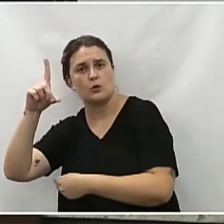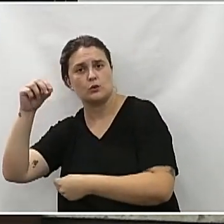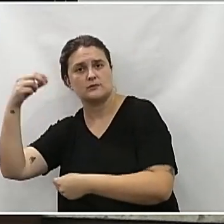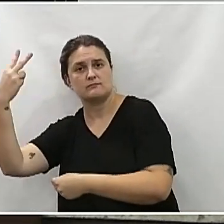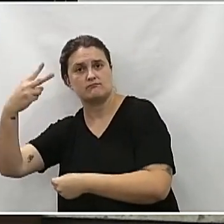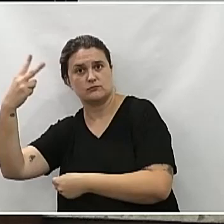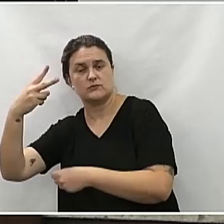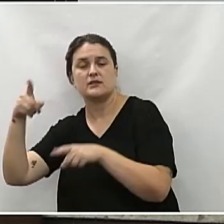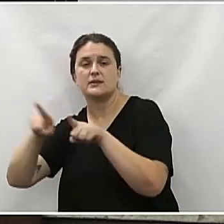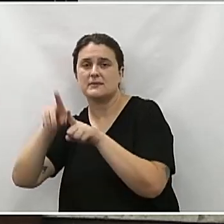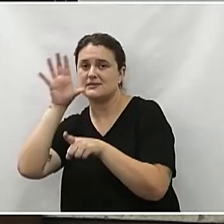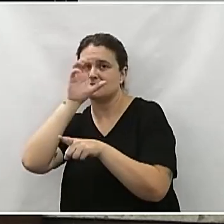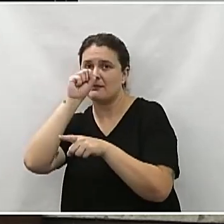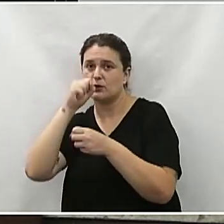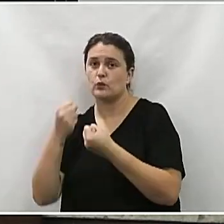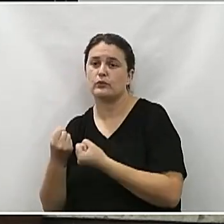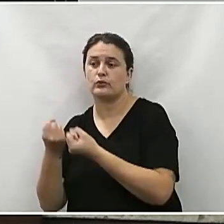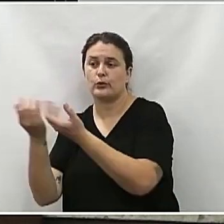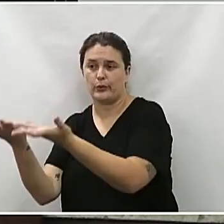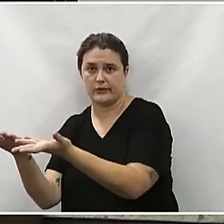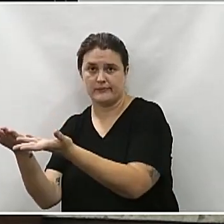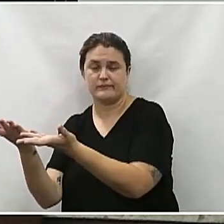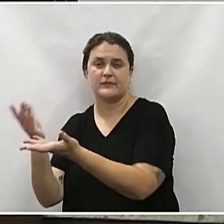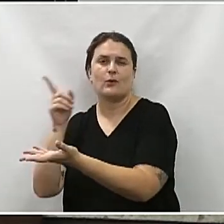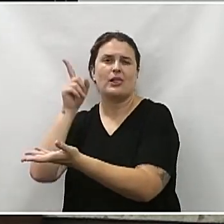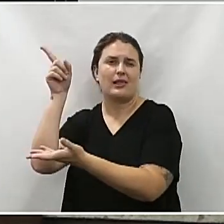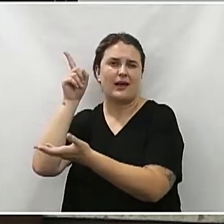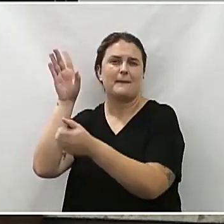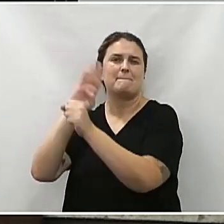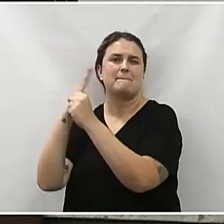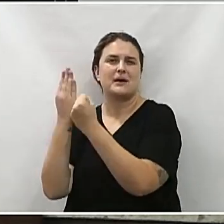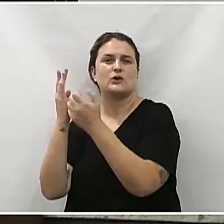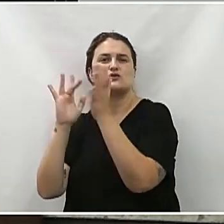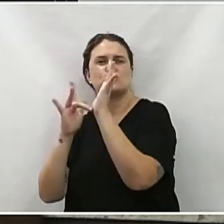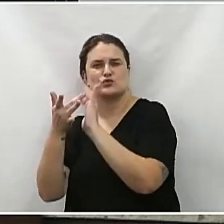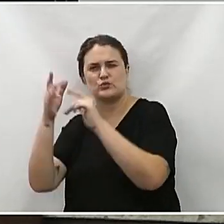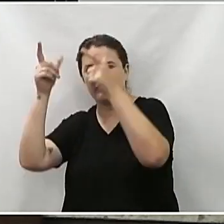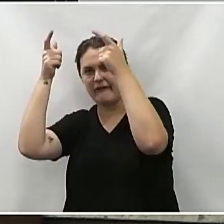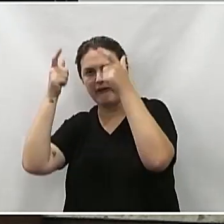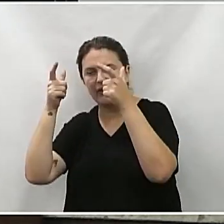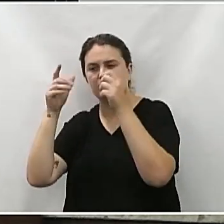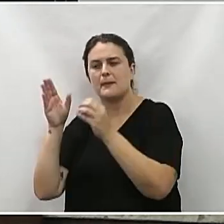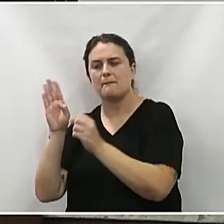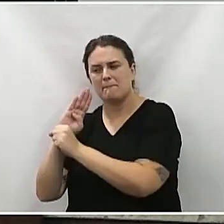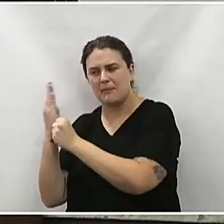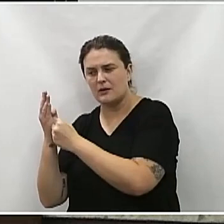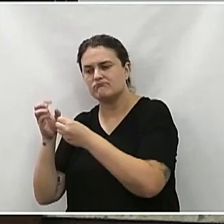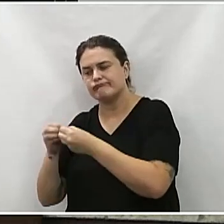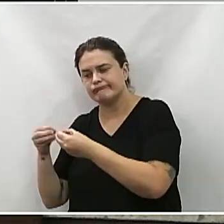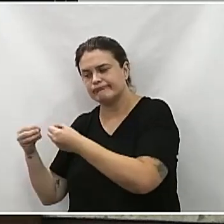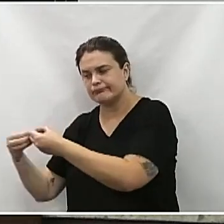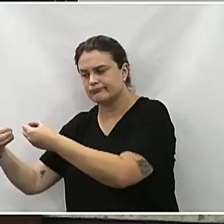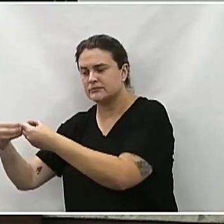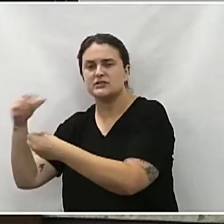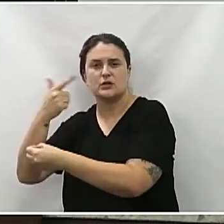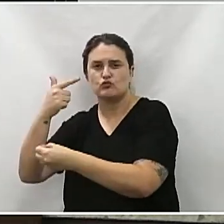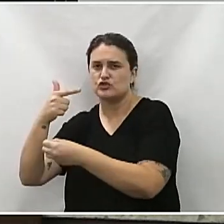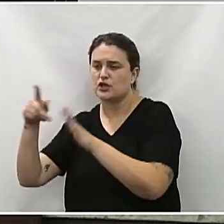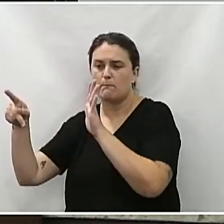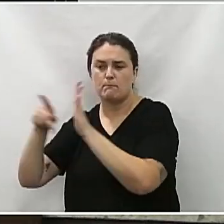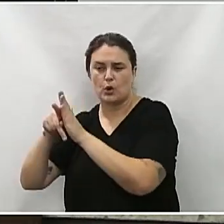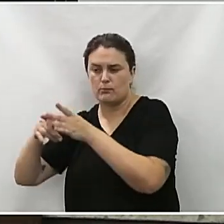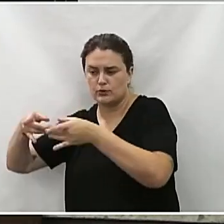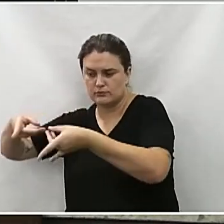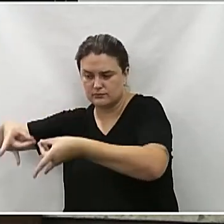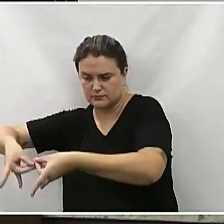não tinha ali o bairro Cristo Rei e os bairros circo vizinhos e agora pode ali no momento